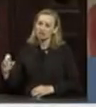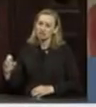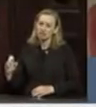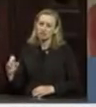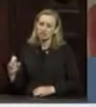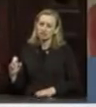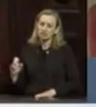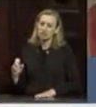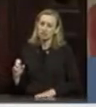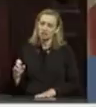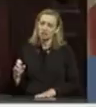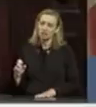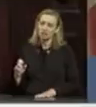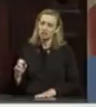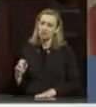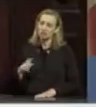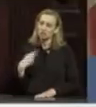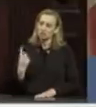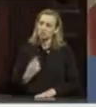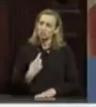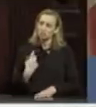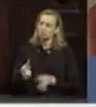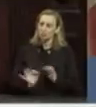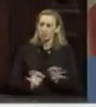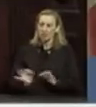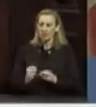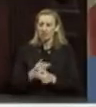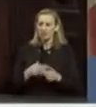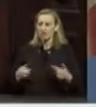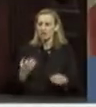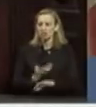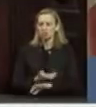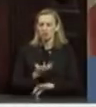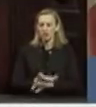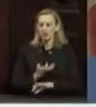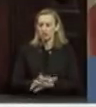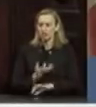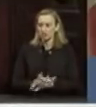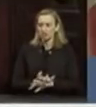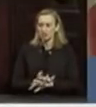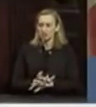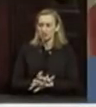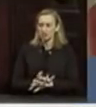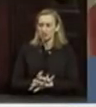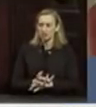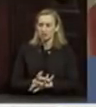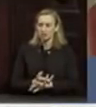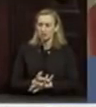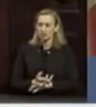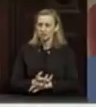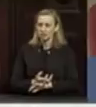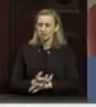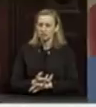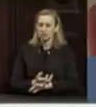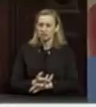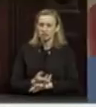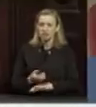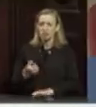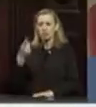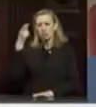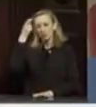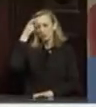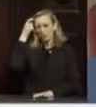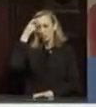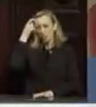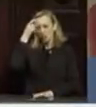enfeitar as praças com nome, com memória dela e do Anderson, para que a cidade amanheça num mês da sua morte, tendo a